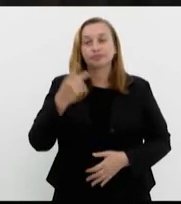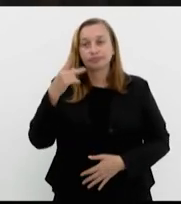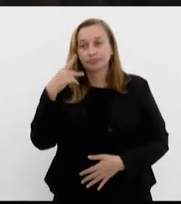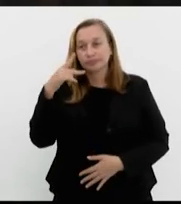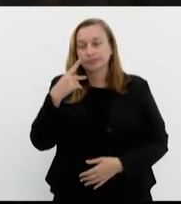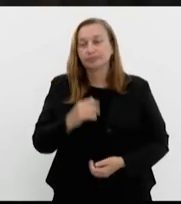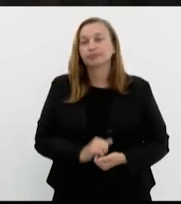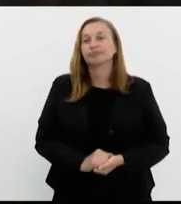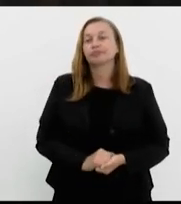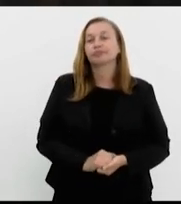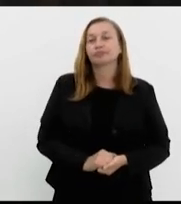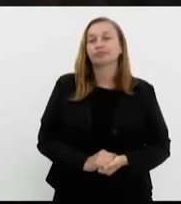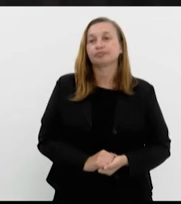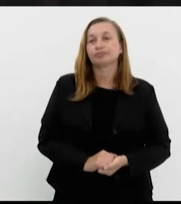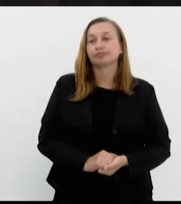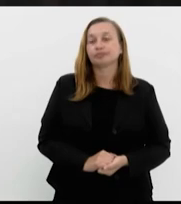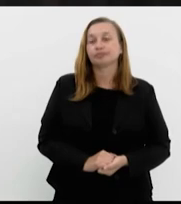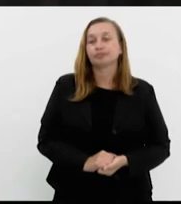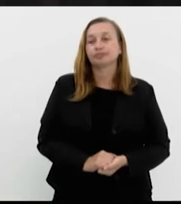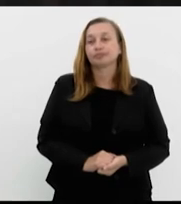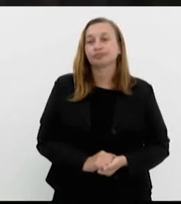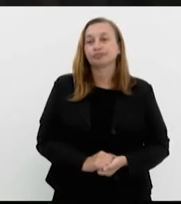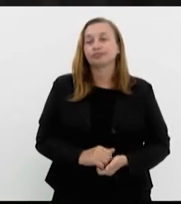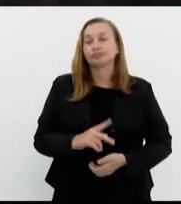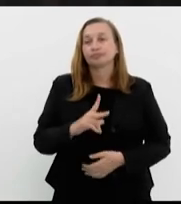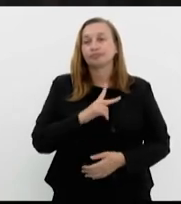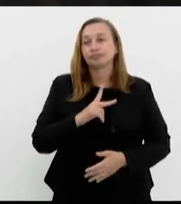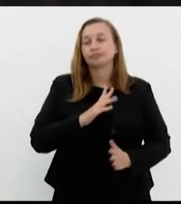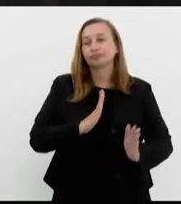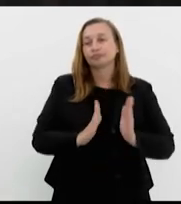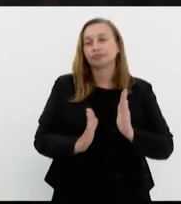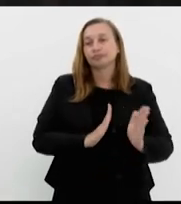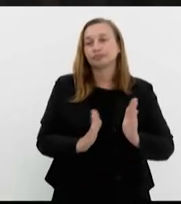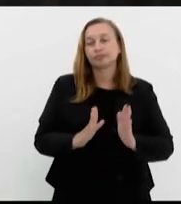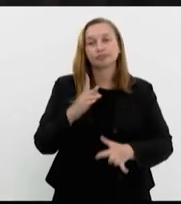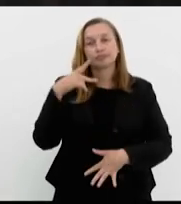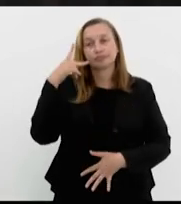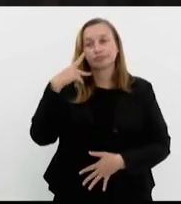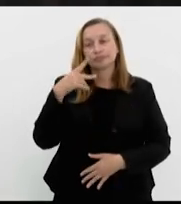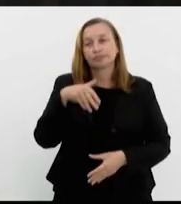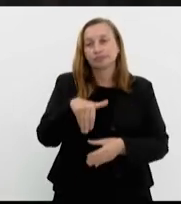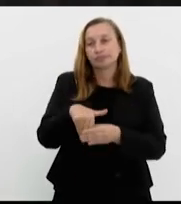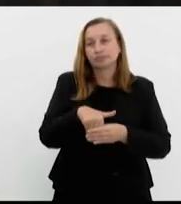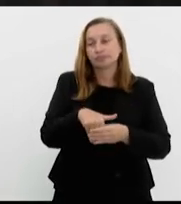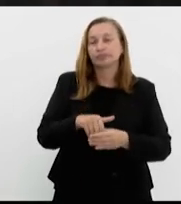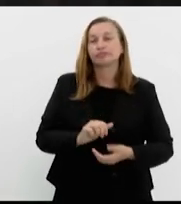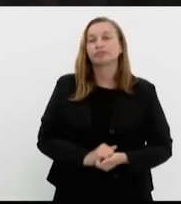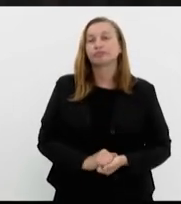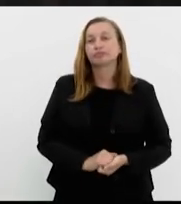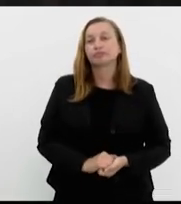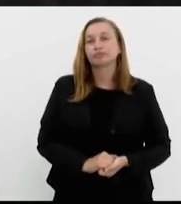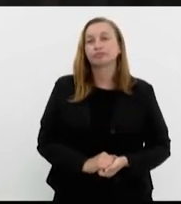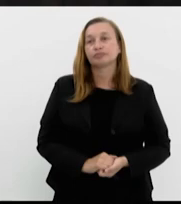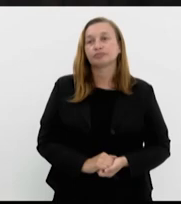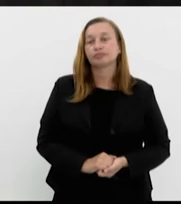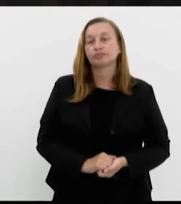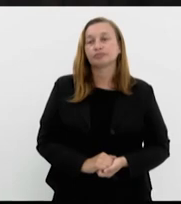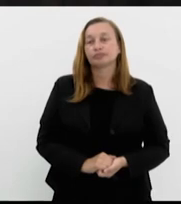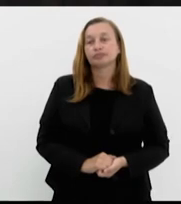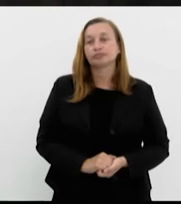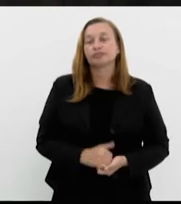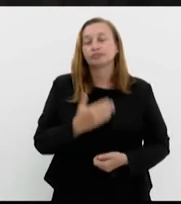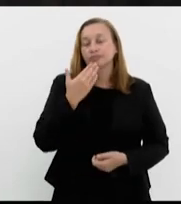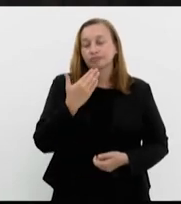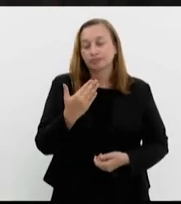política e também no próprio período político eleitoral. Então, aqui, pedi